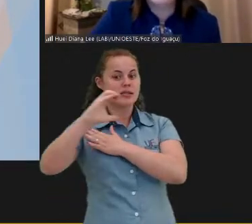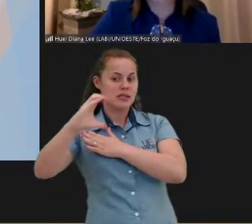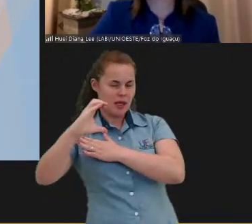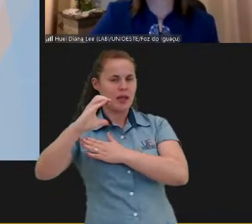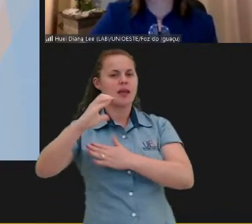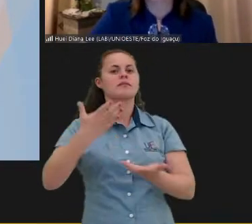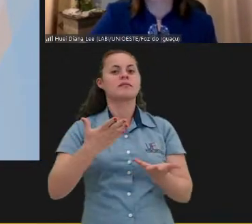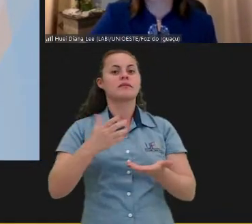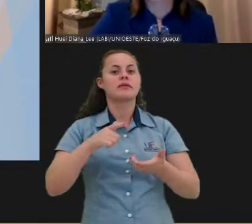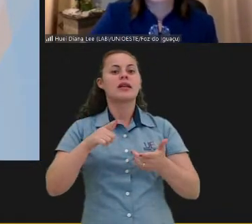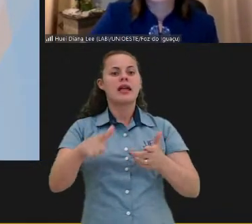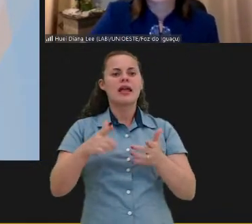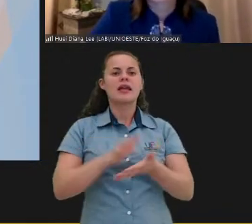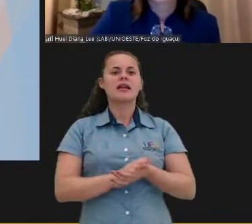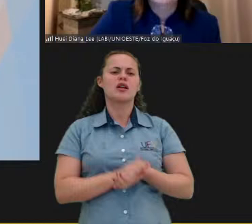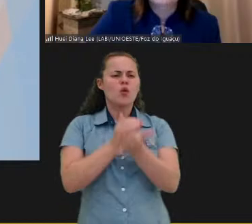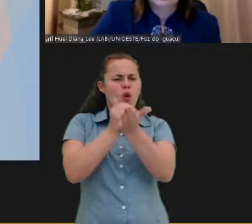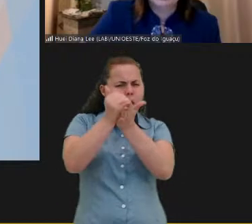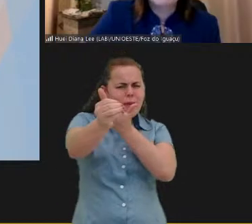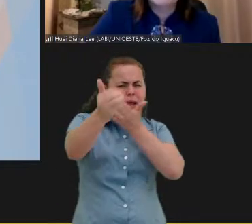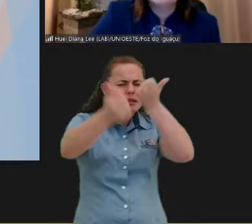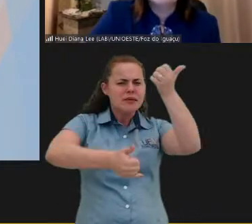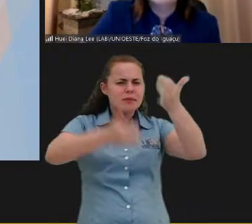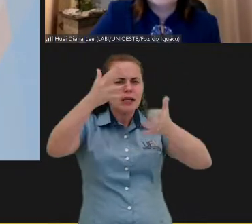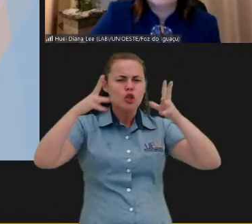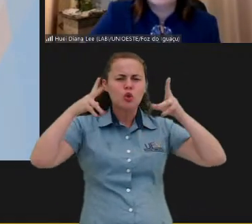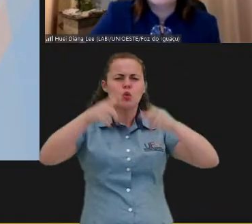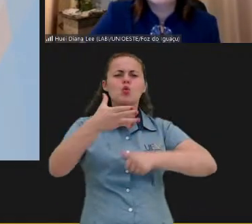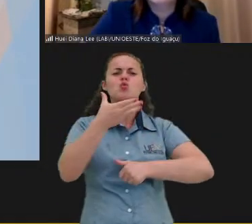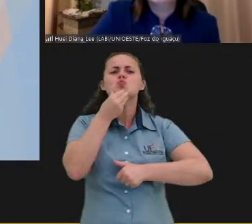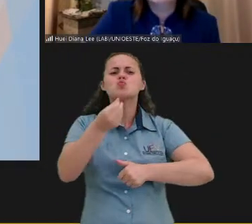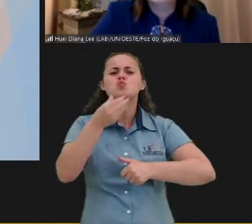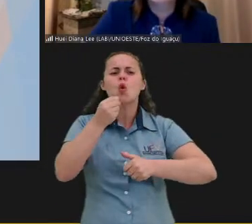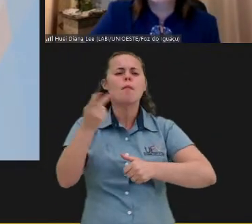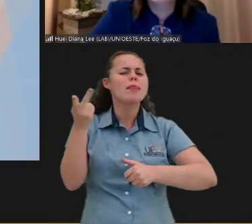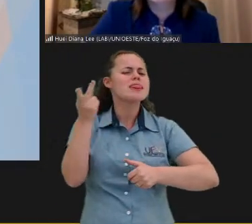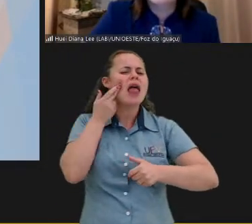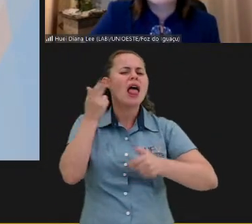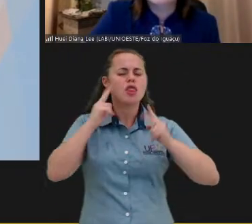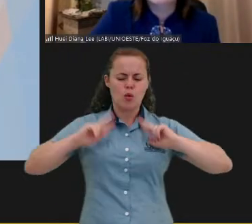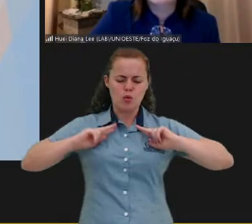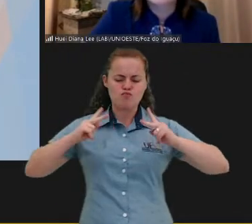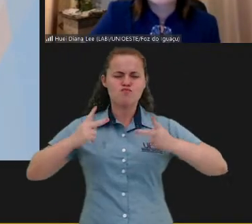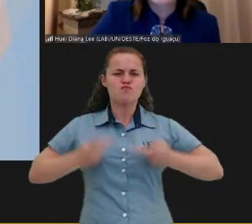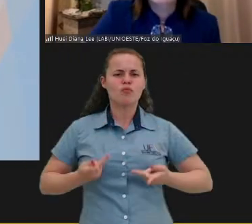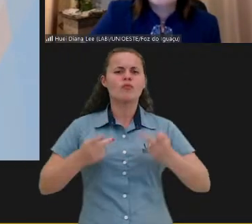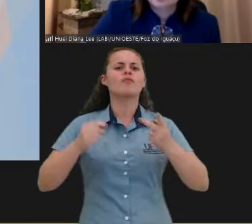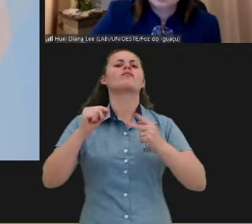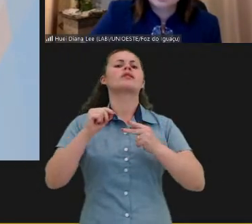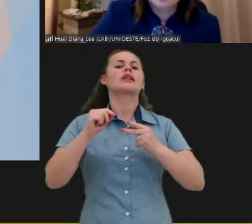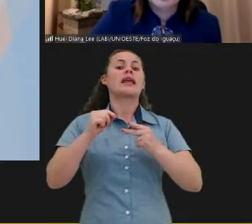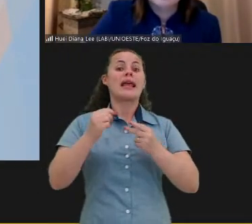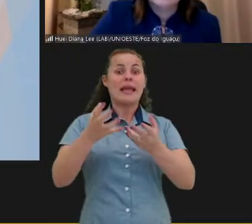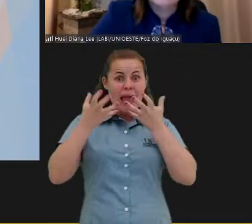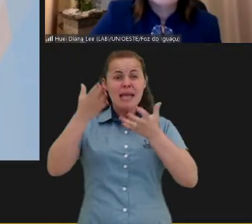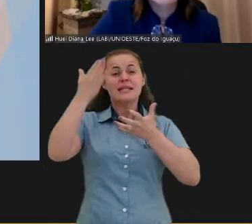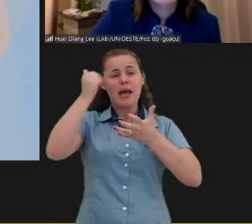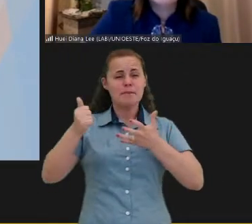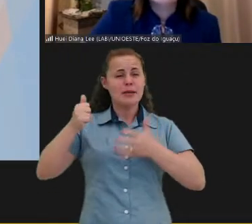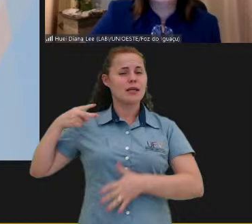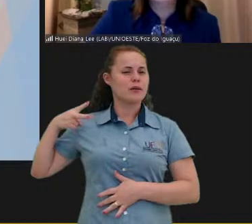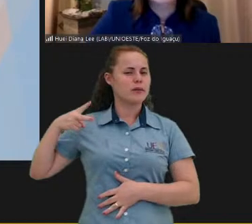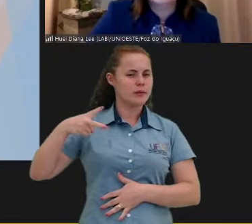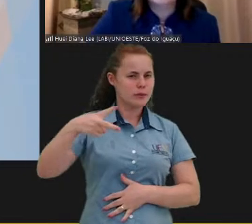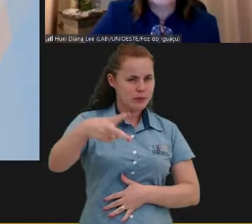ele começa assim: todo homem, por natureza, deseja saber. E ele continua: e